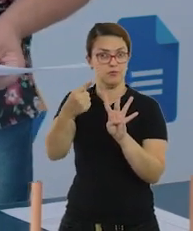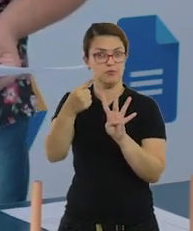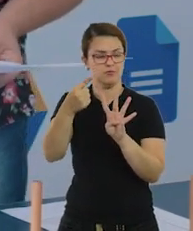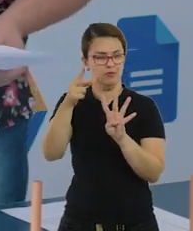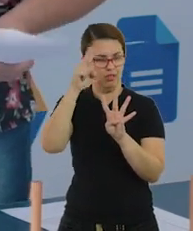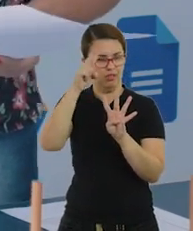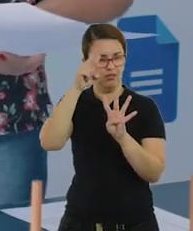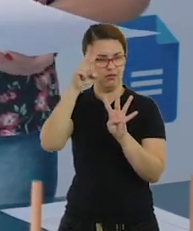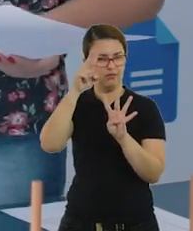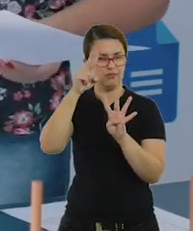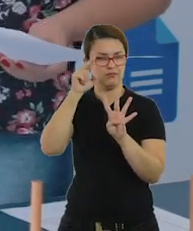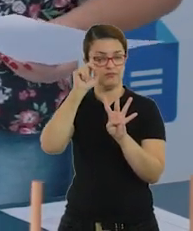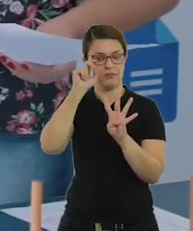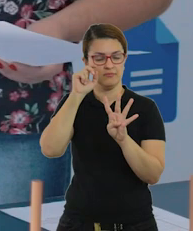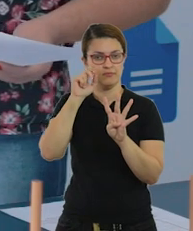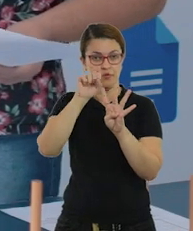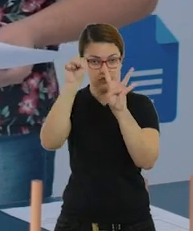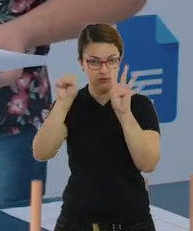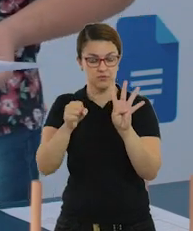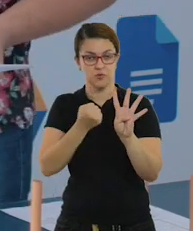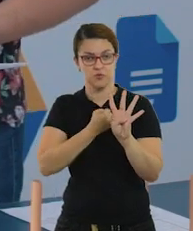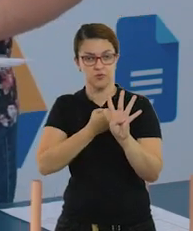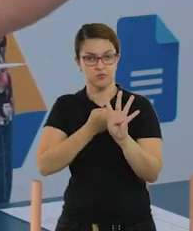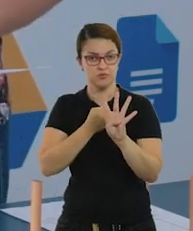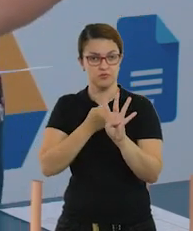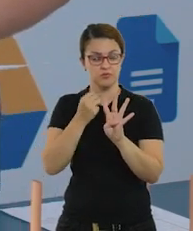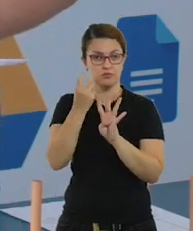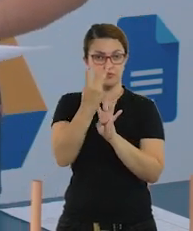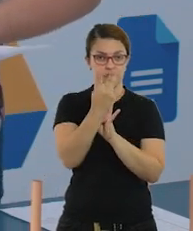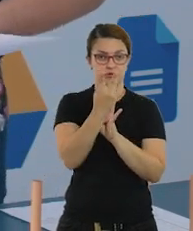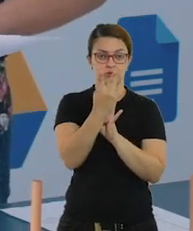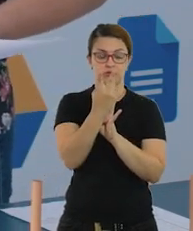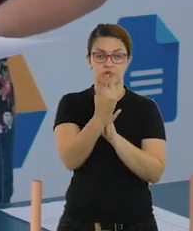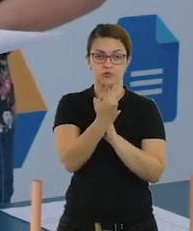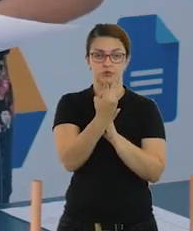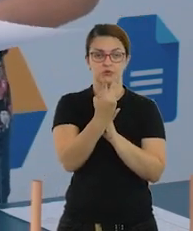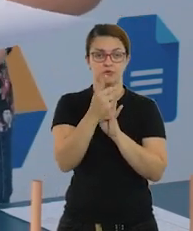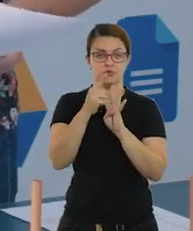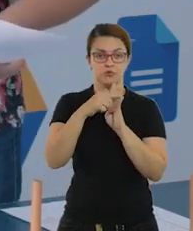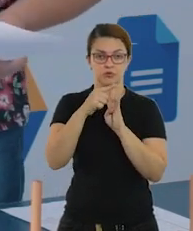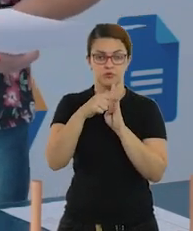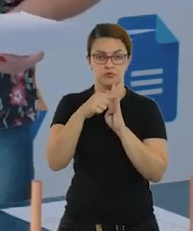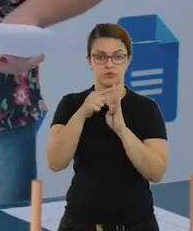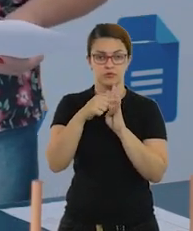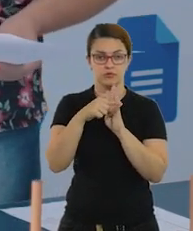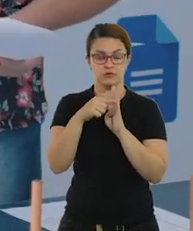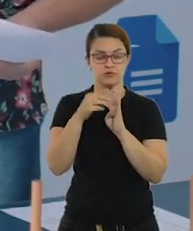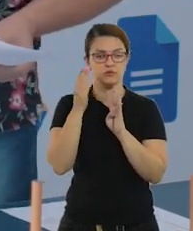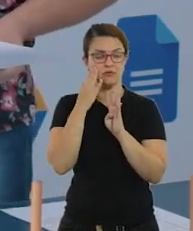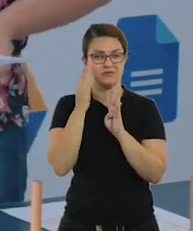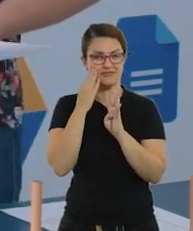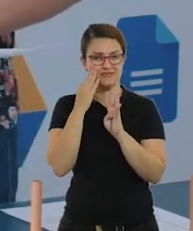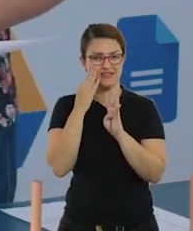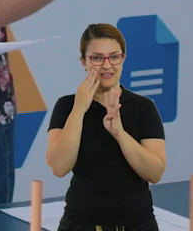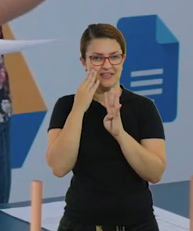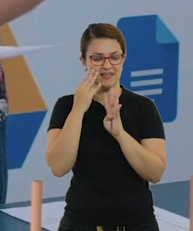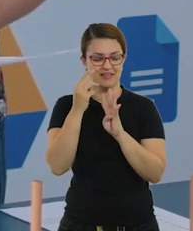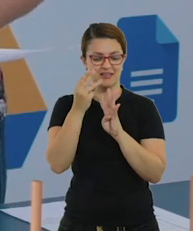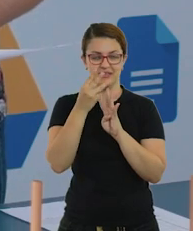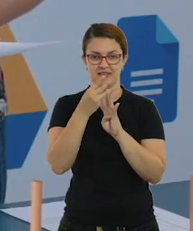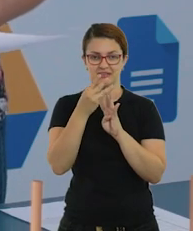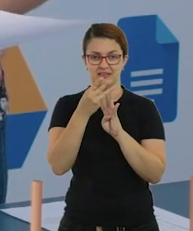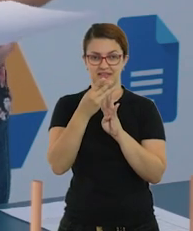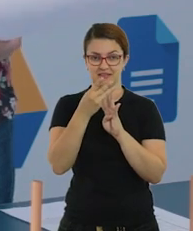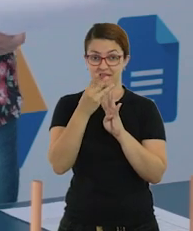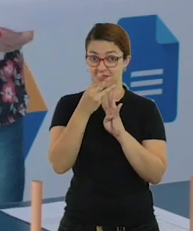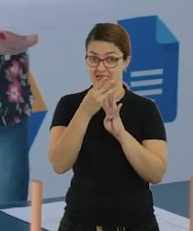8 mil, lembrando lá do sistema de numeração. E 32 unidades. Se o meu sistema é por base 10, eu sei que o